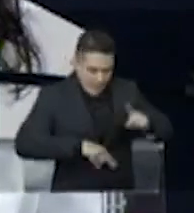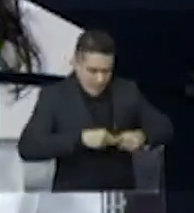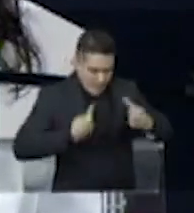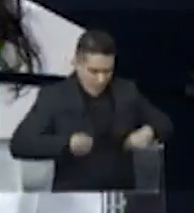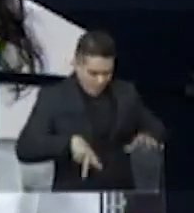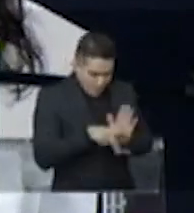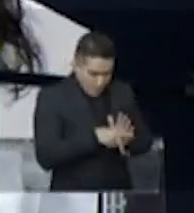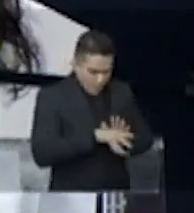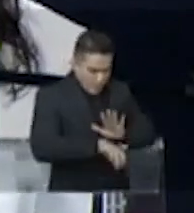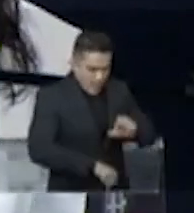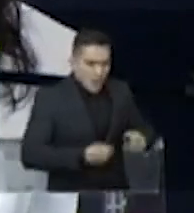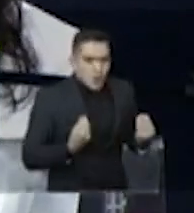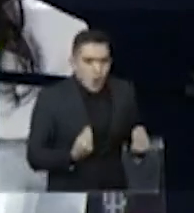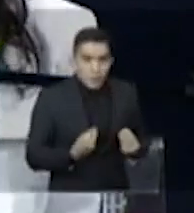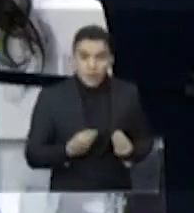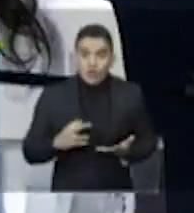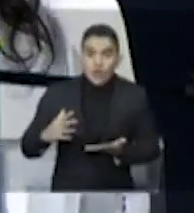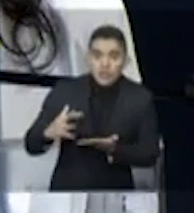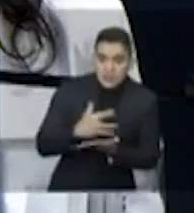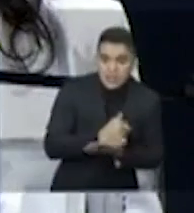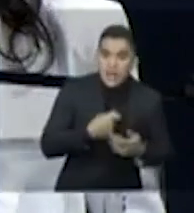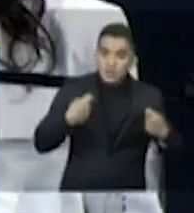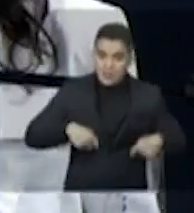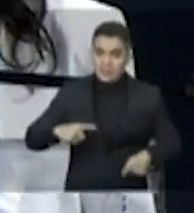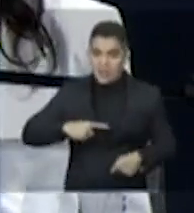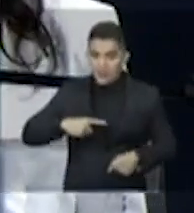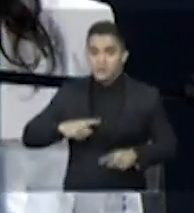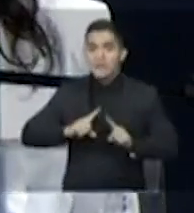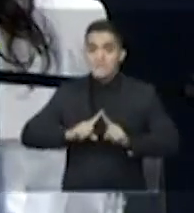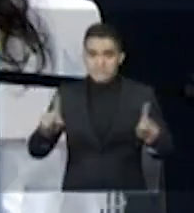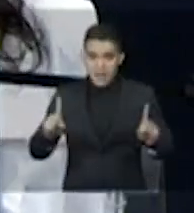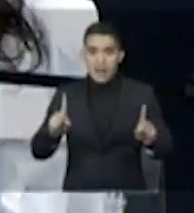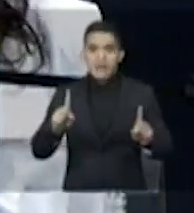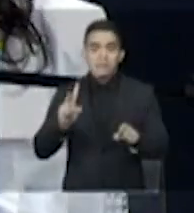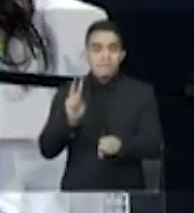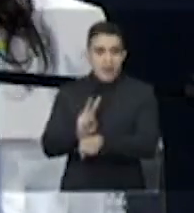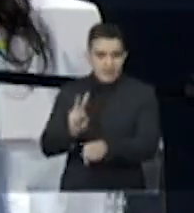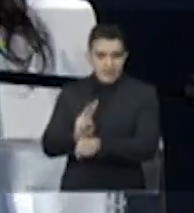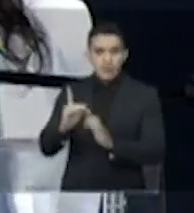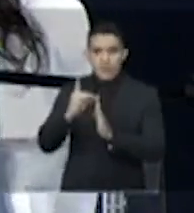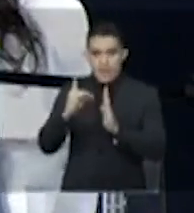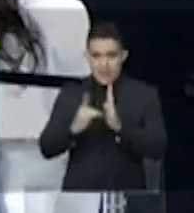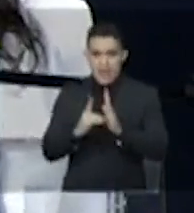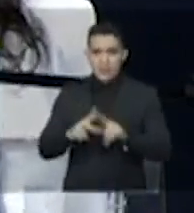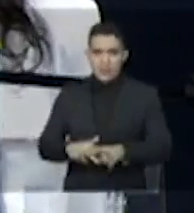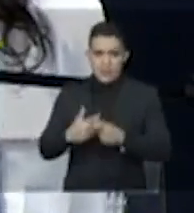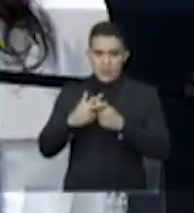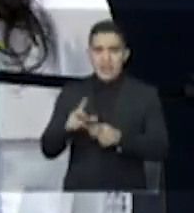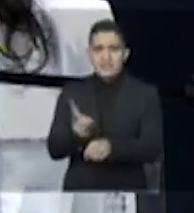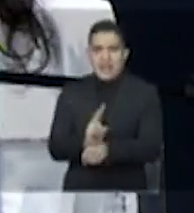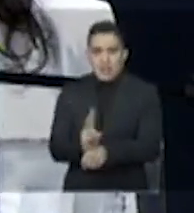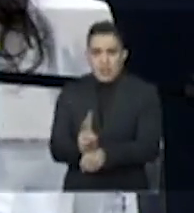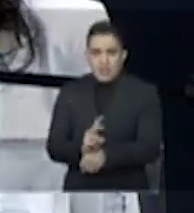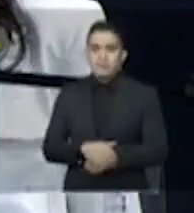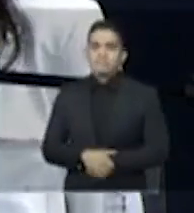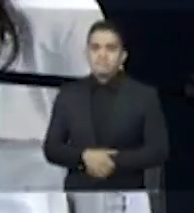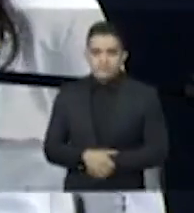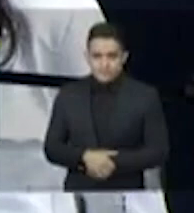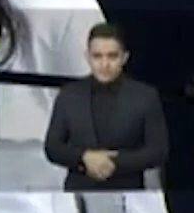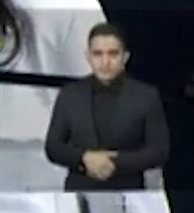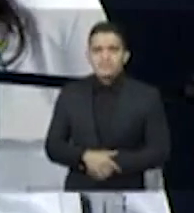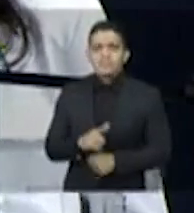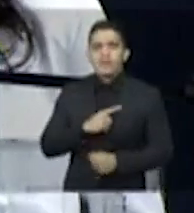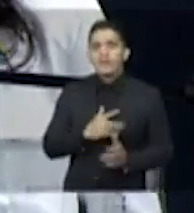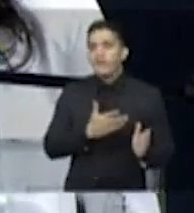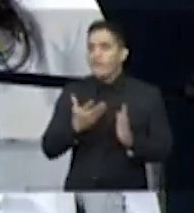essas pessoas. Todos esses dados deveriam existir. Eles estão, inclusive, previstos no decreto que regula a zeladoria. Temos, de um lado, a ausência